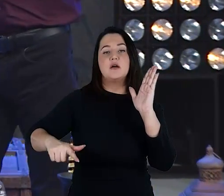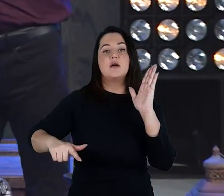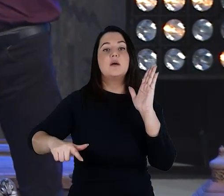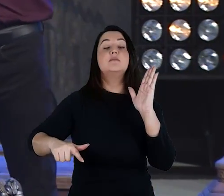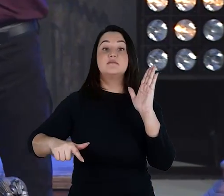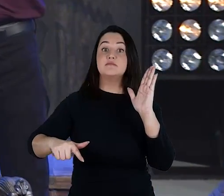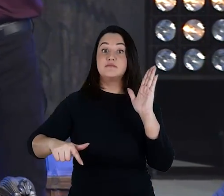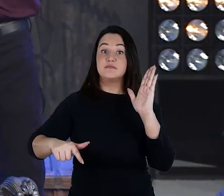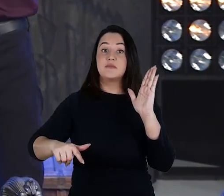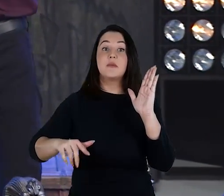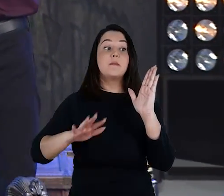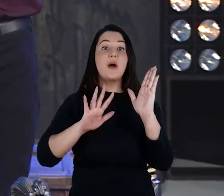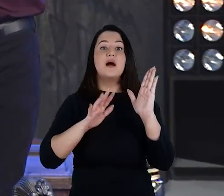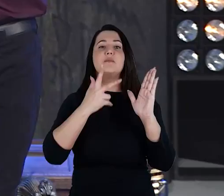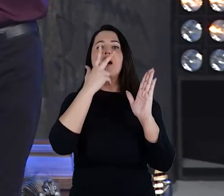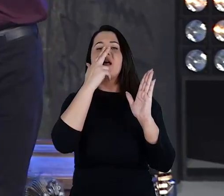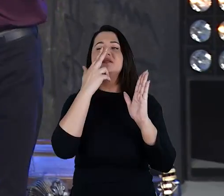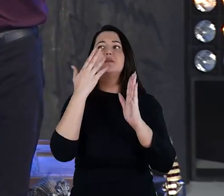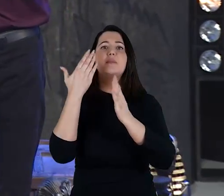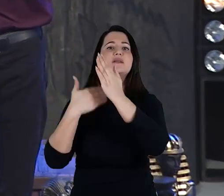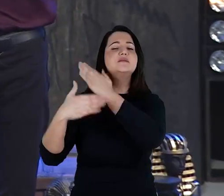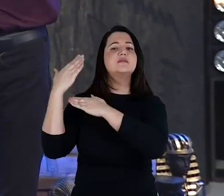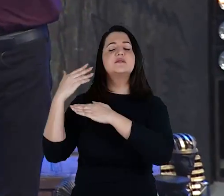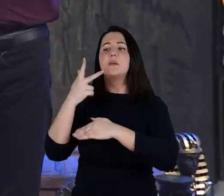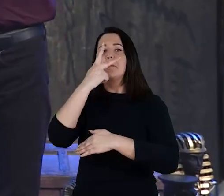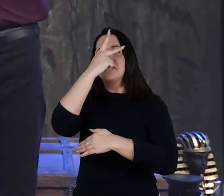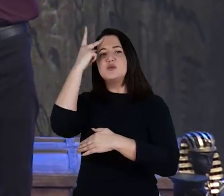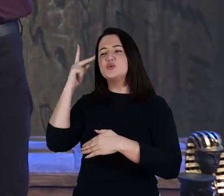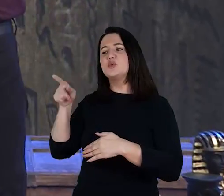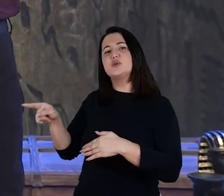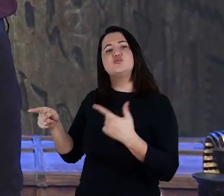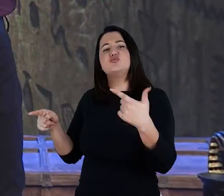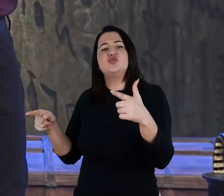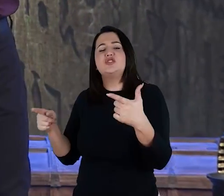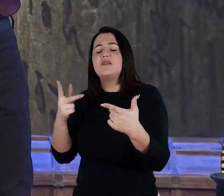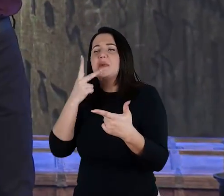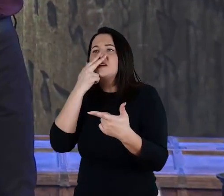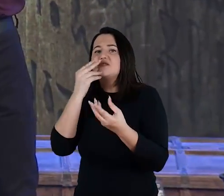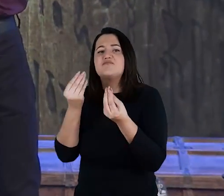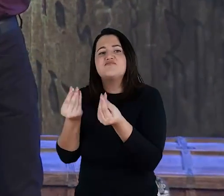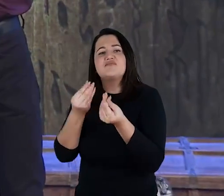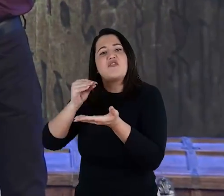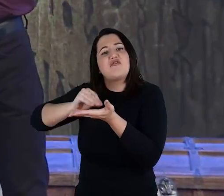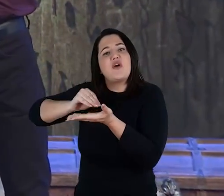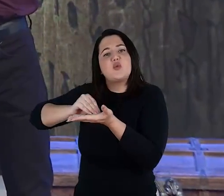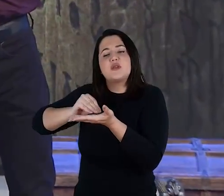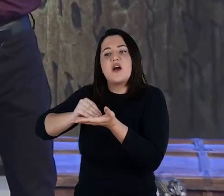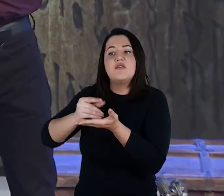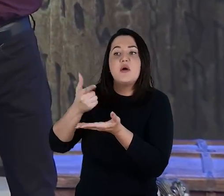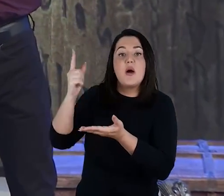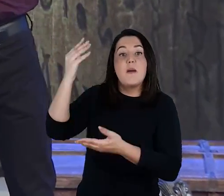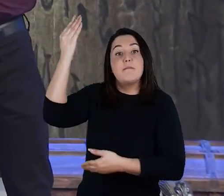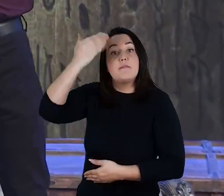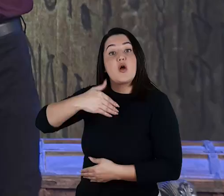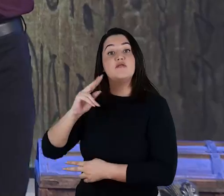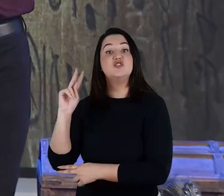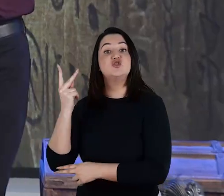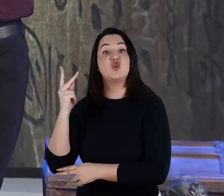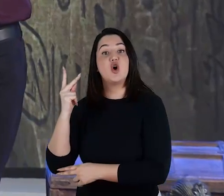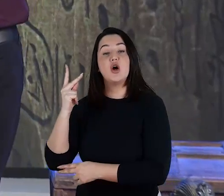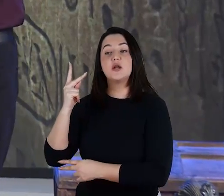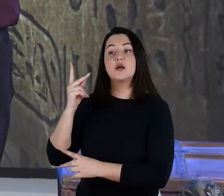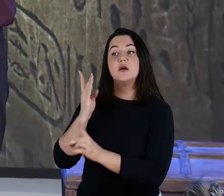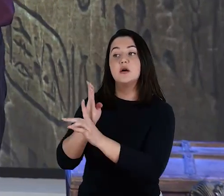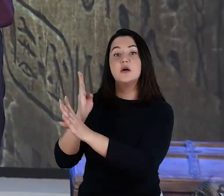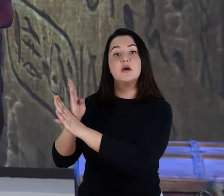Antigo Testamento. Nessa época, os críticos não tinham muita evidência fora da Bíblia para convencê-los da existência